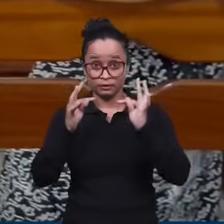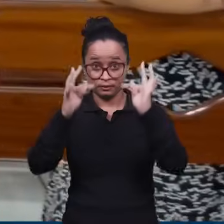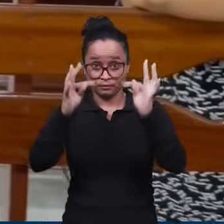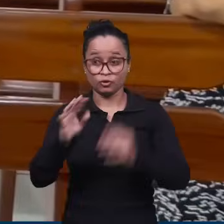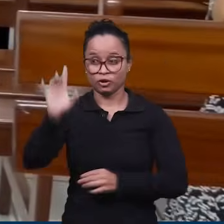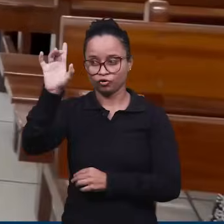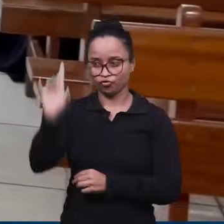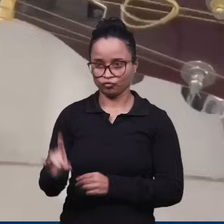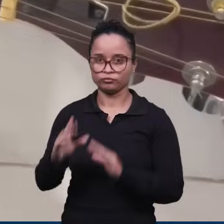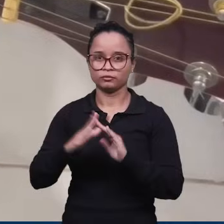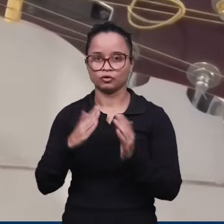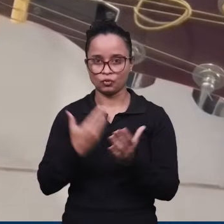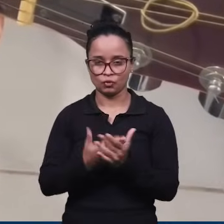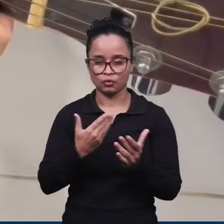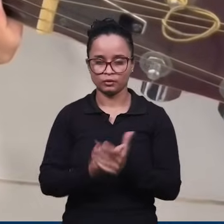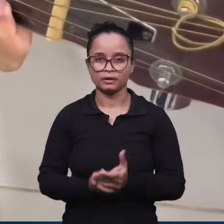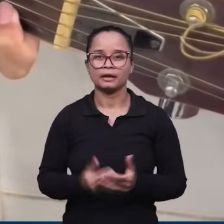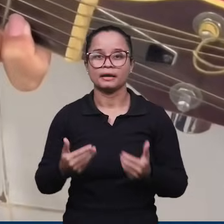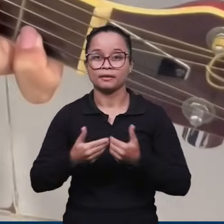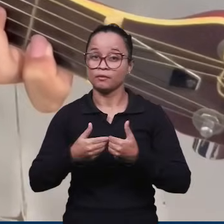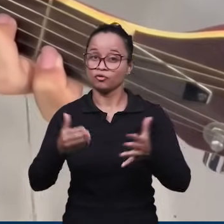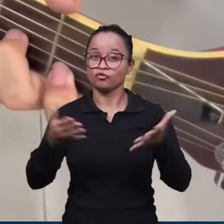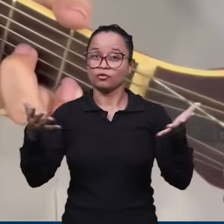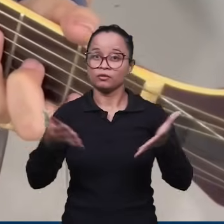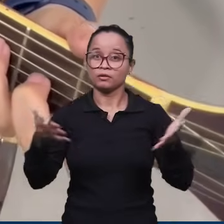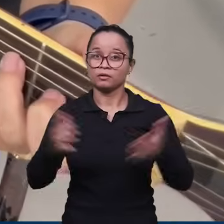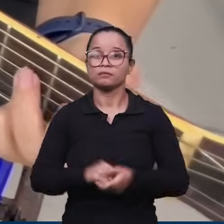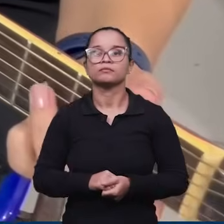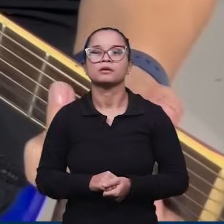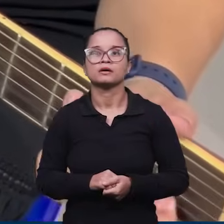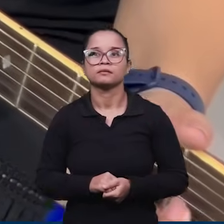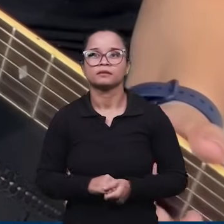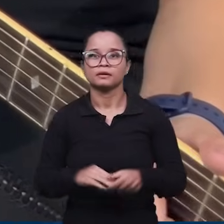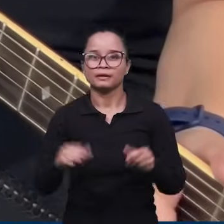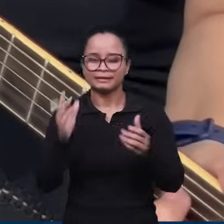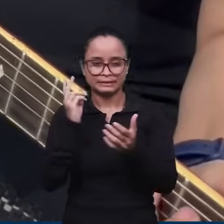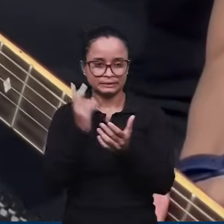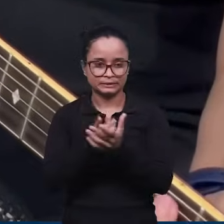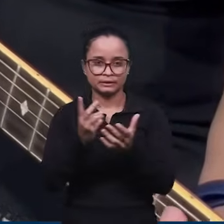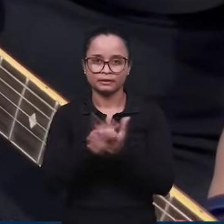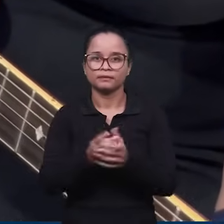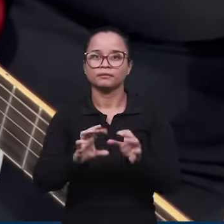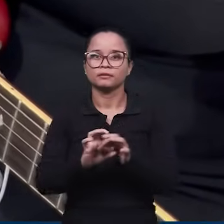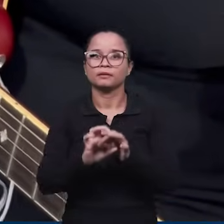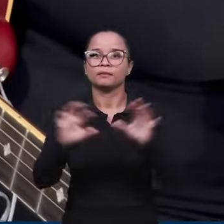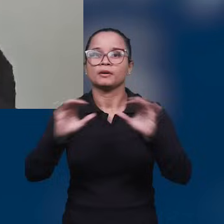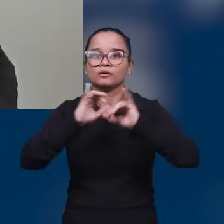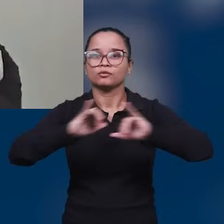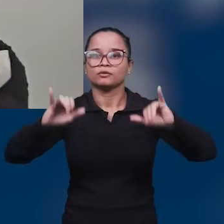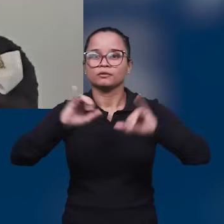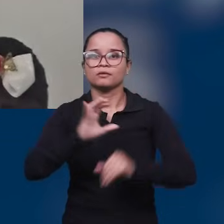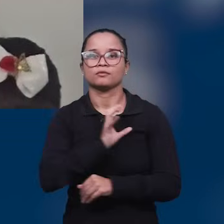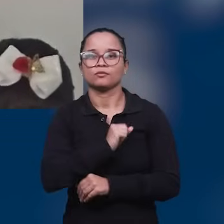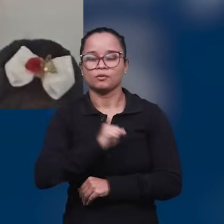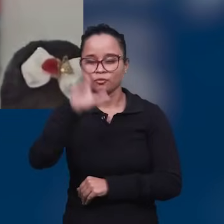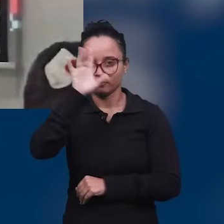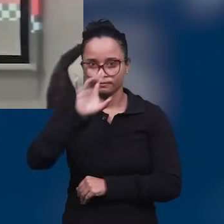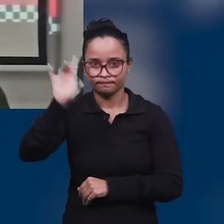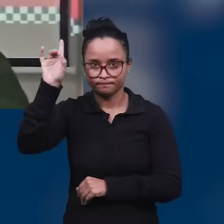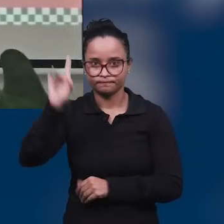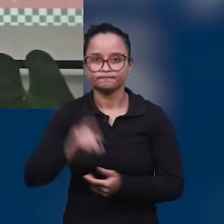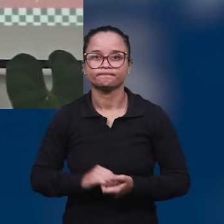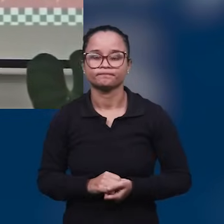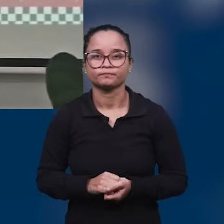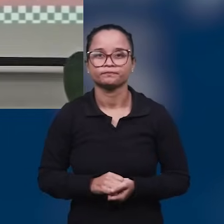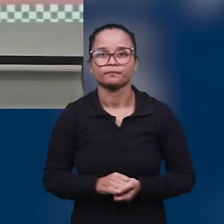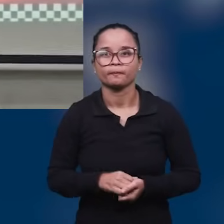ao nome do Senhor pelos benefícios que esse trabalho tem proporcionado à região Alagoas. Nesta mesma comunhão, os